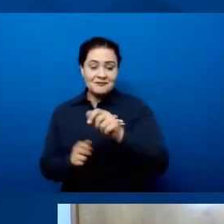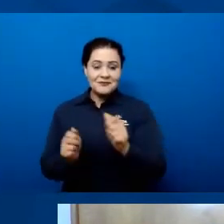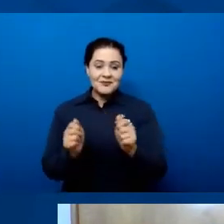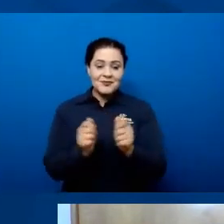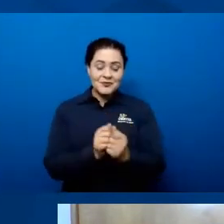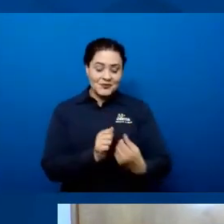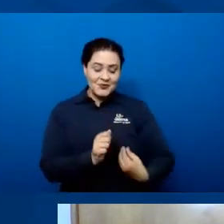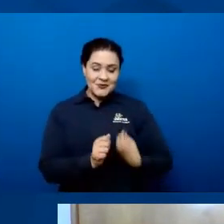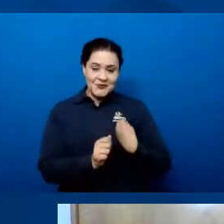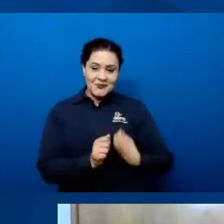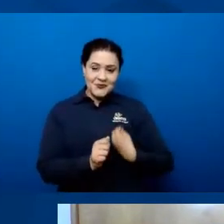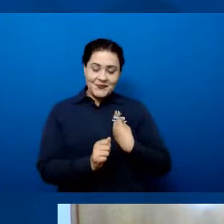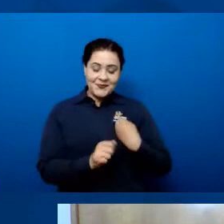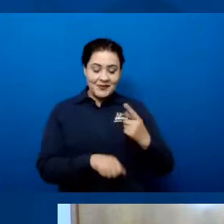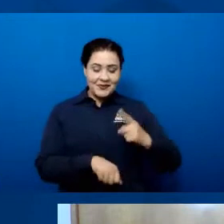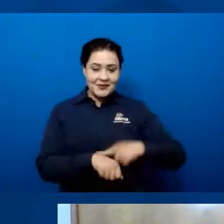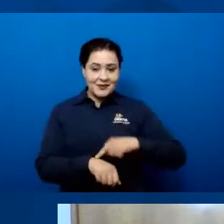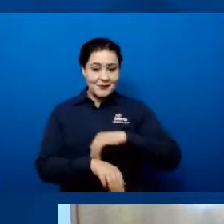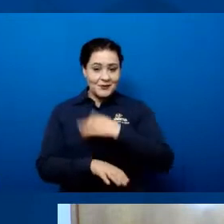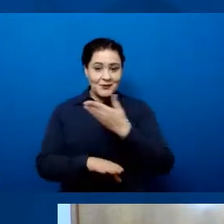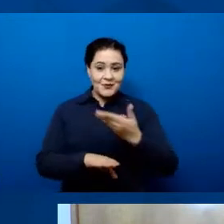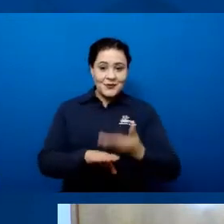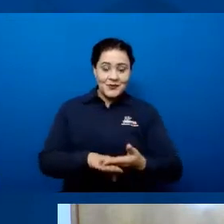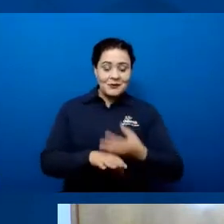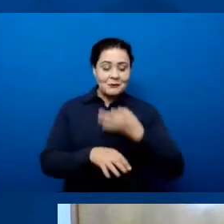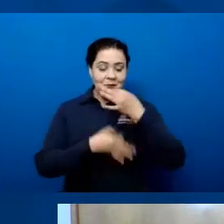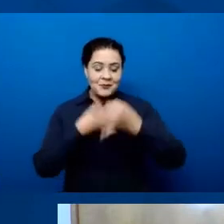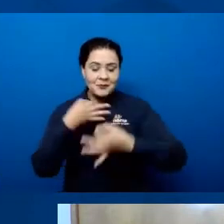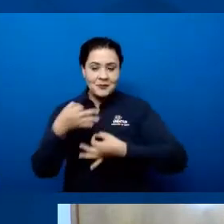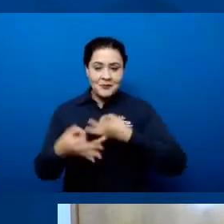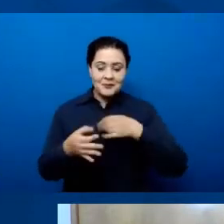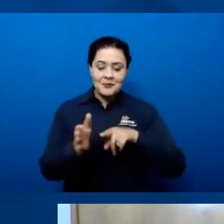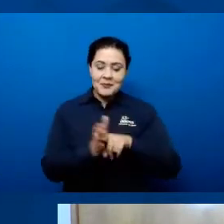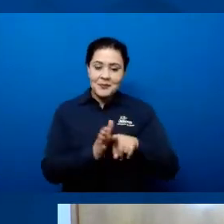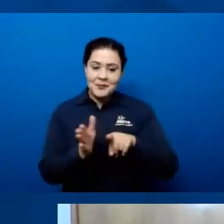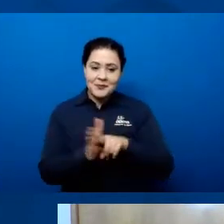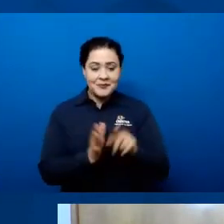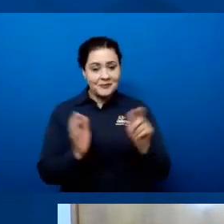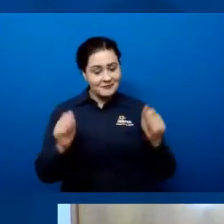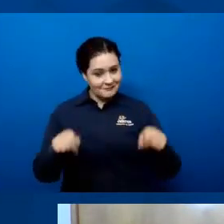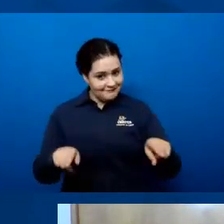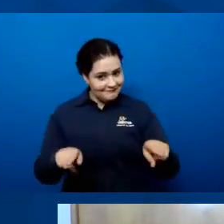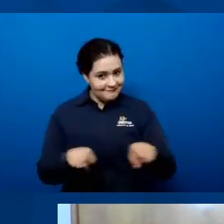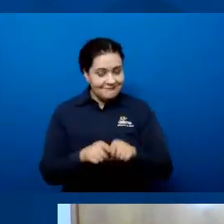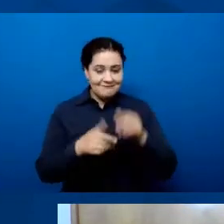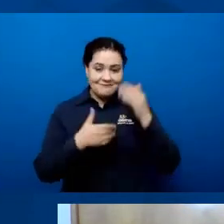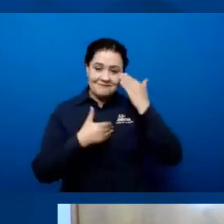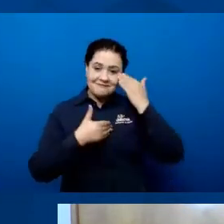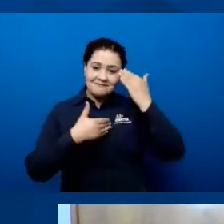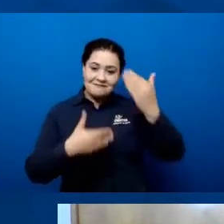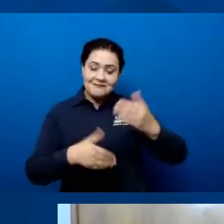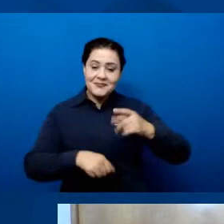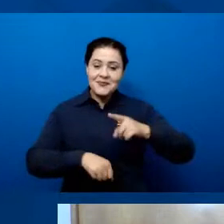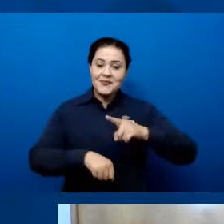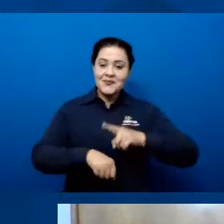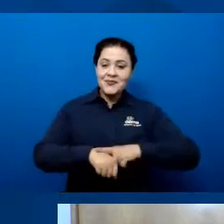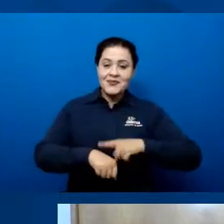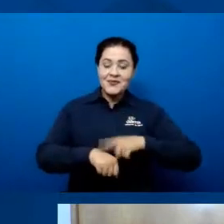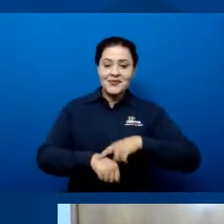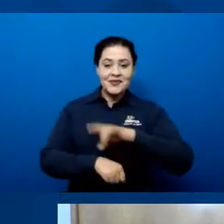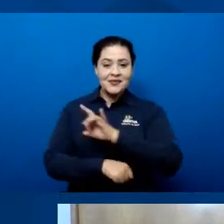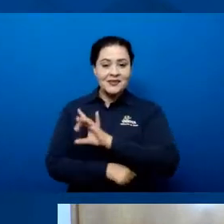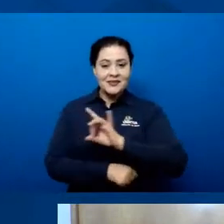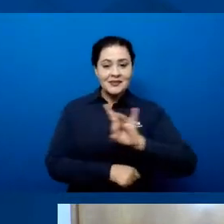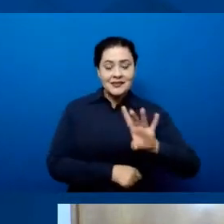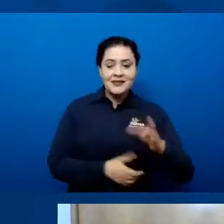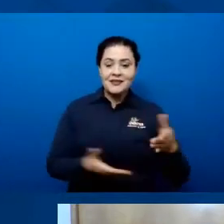estão conosco todo esse tempo, obrigada pelos comentários, obrigada pelas perguntas, né, pelo tempo de vocês, e